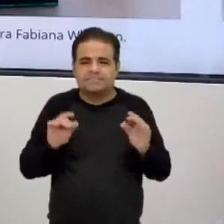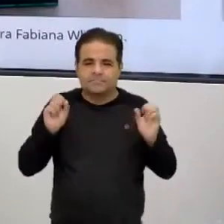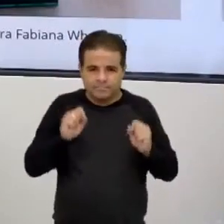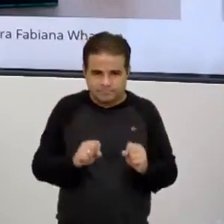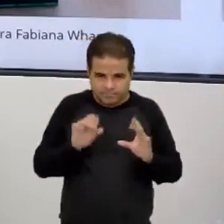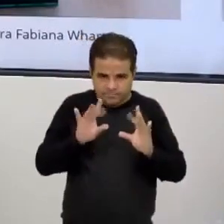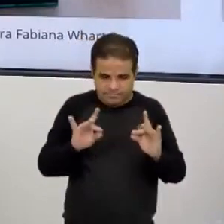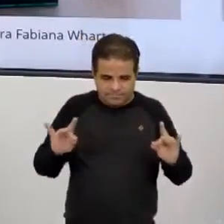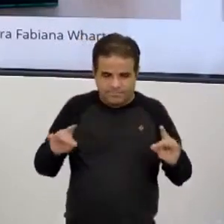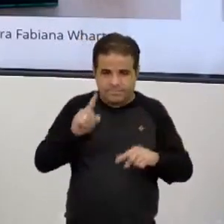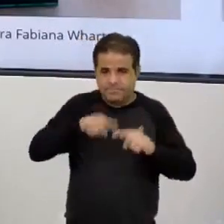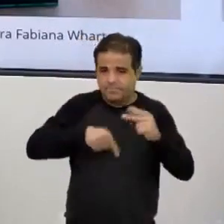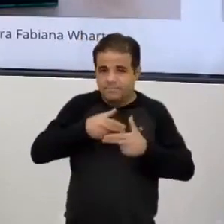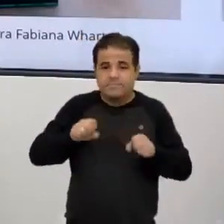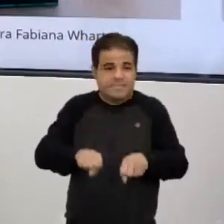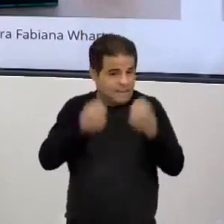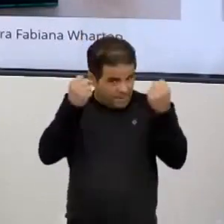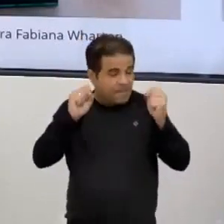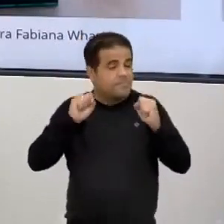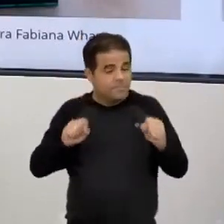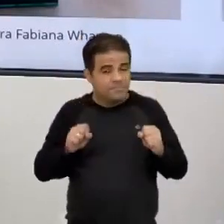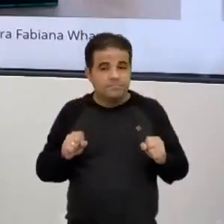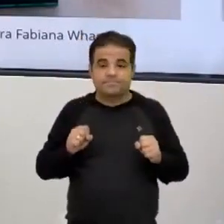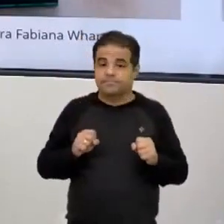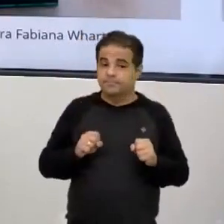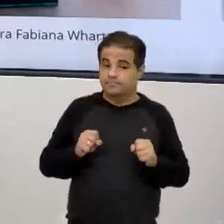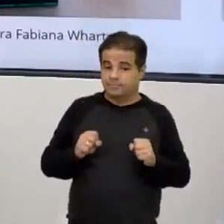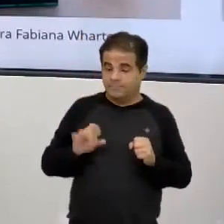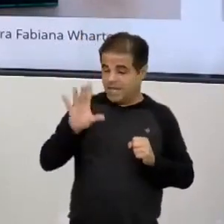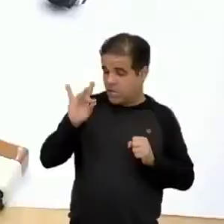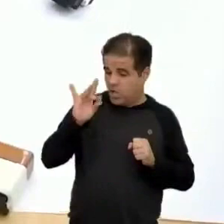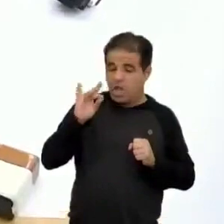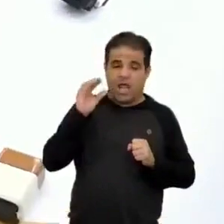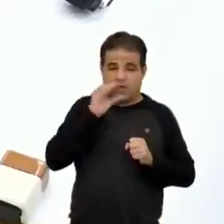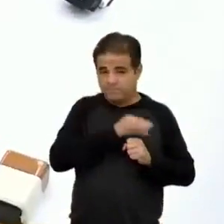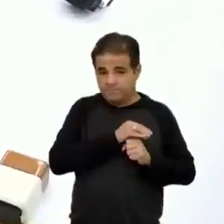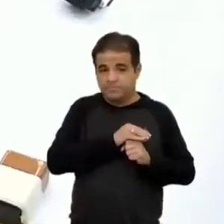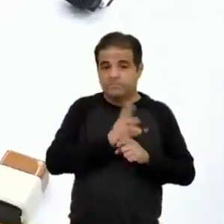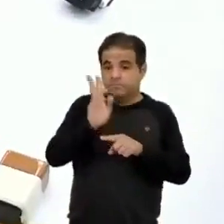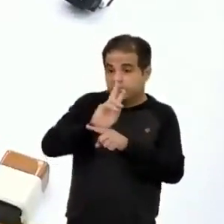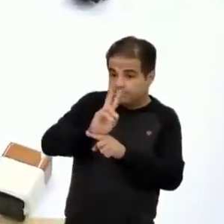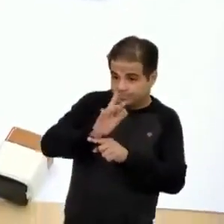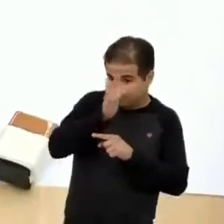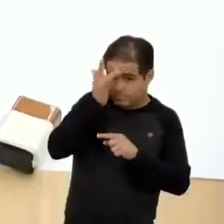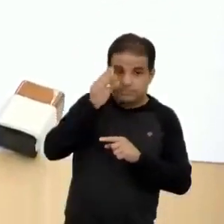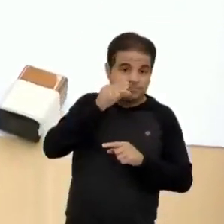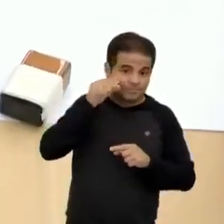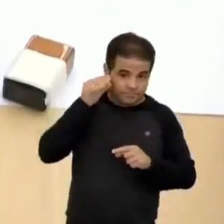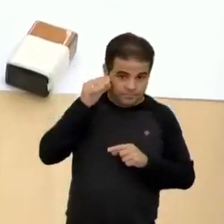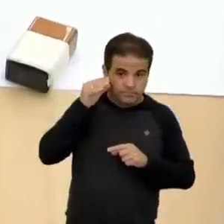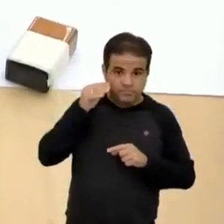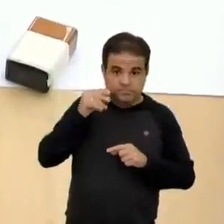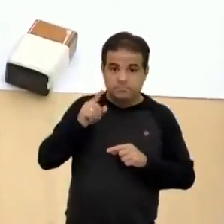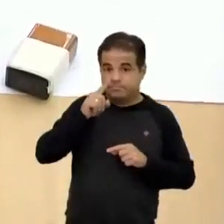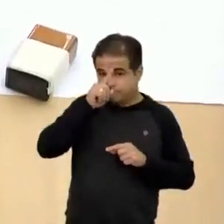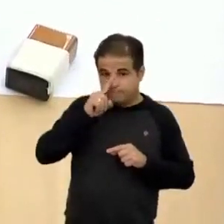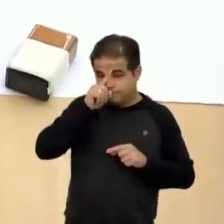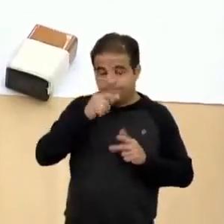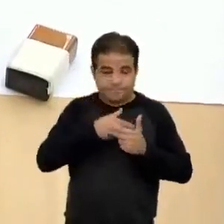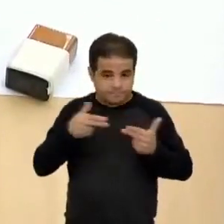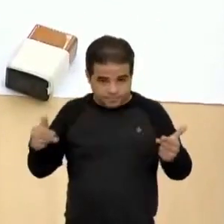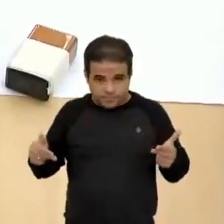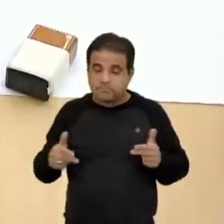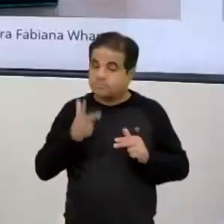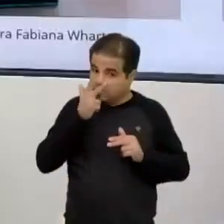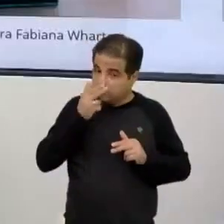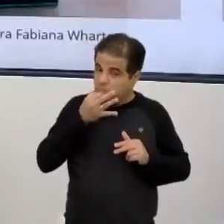possa molhar os componentes, você pode quebrar, né? Então a cola quente, com supervisão de adulto, porque cola quente é um negócio perigoso.